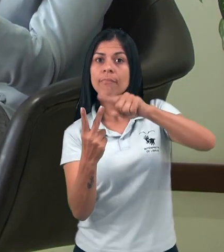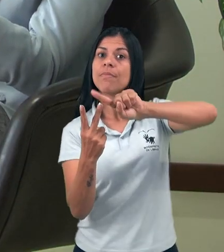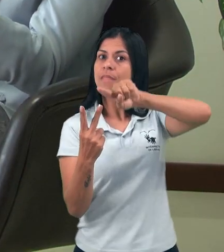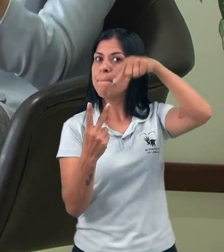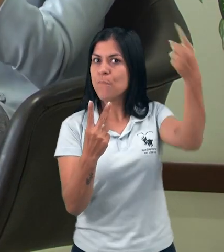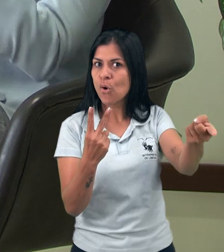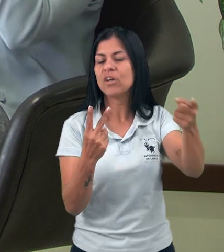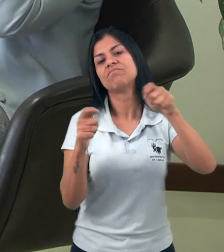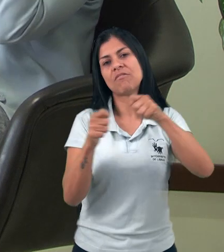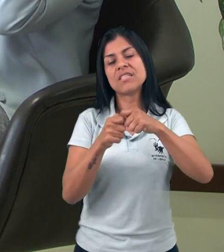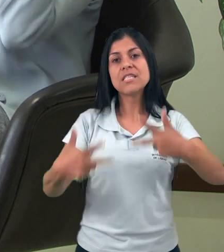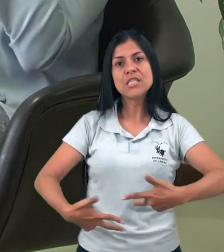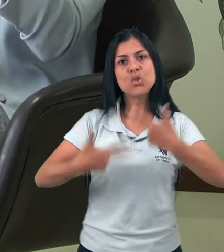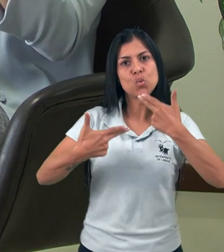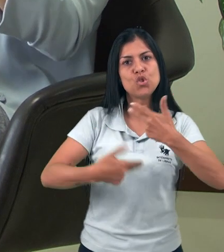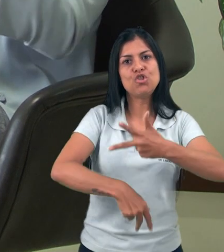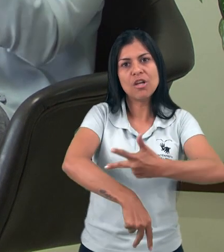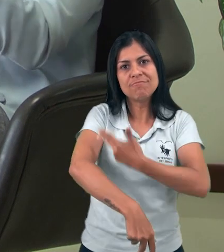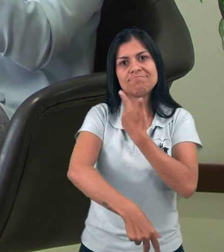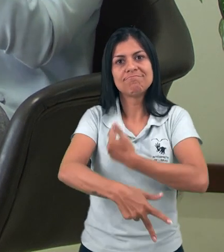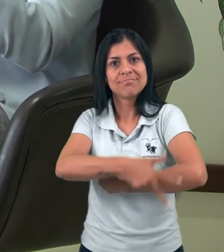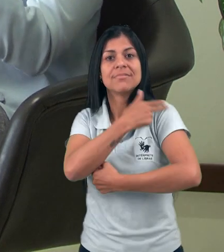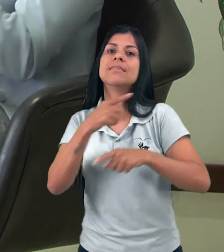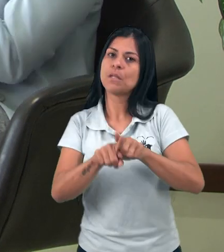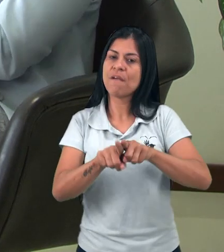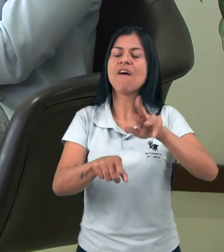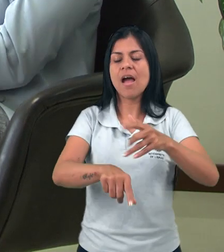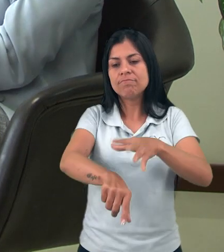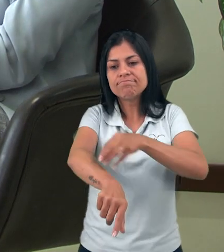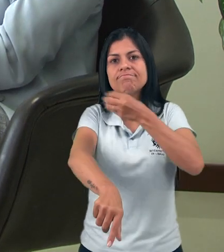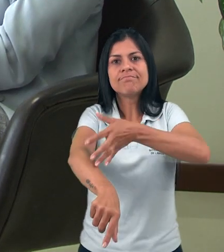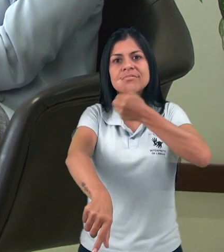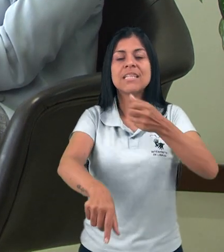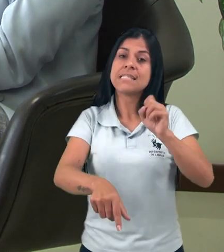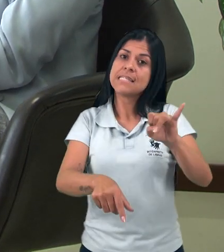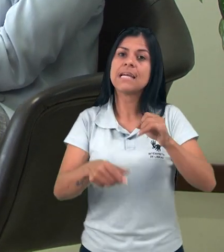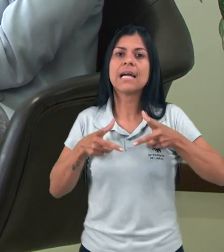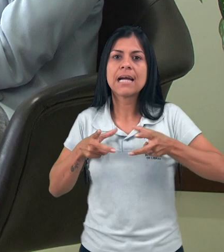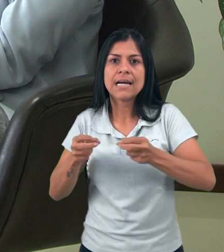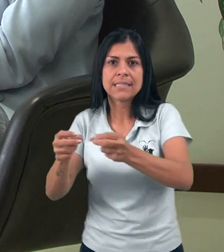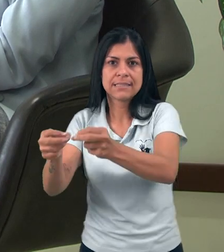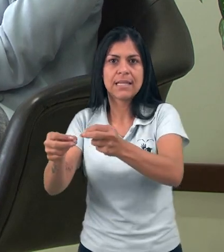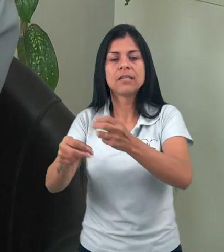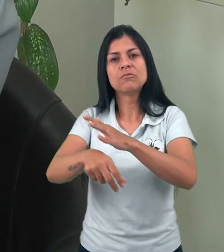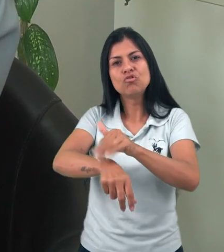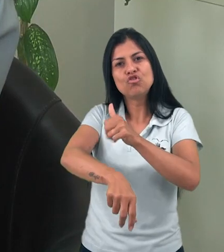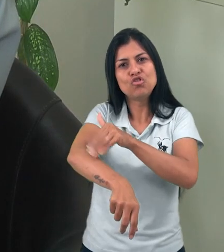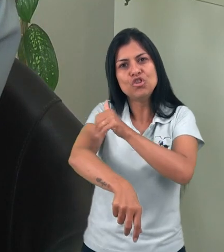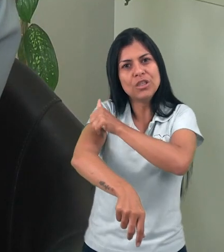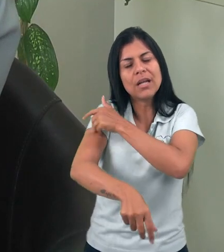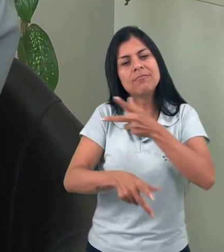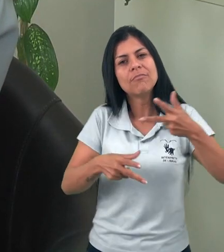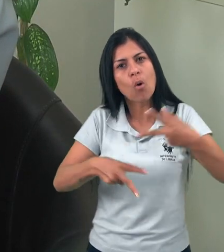bloco cirúrgico, como se fosse em um mutirão de campanha mesmo. E a gente opera os pacientes in loco. Os